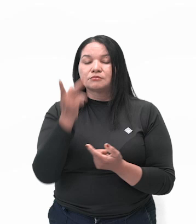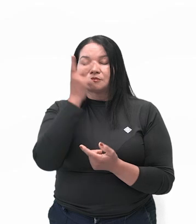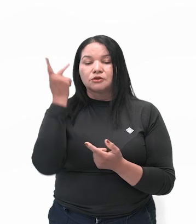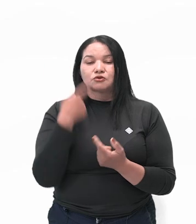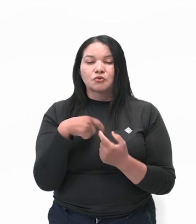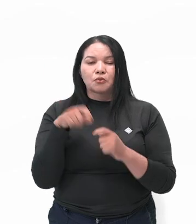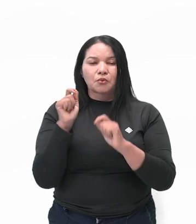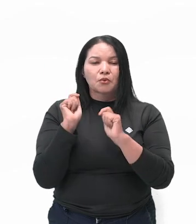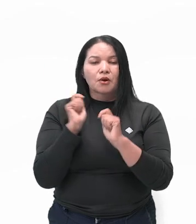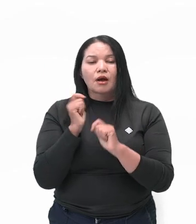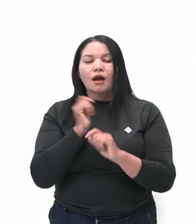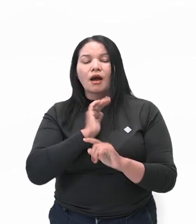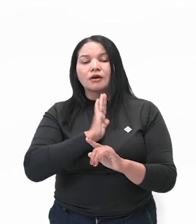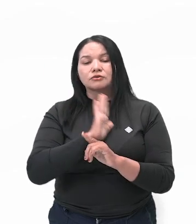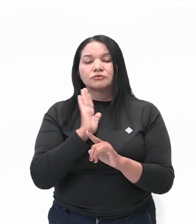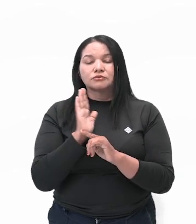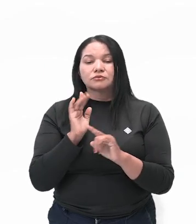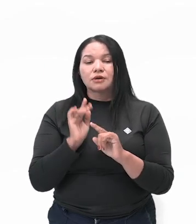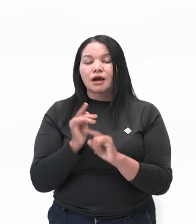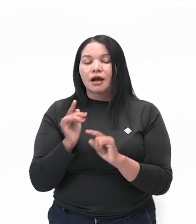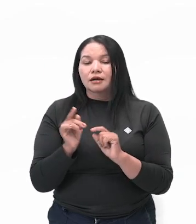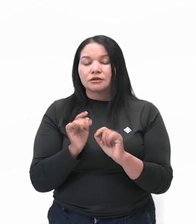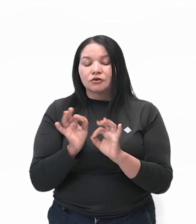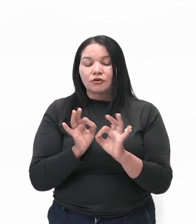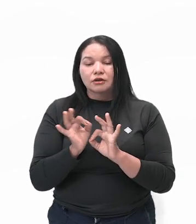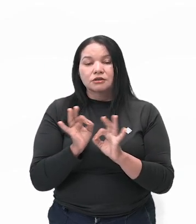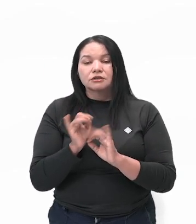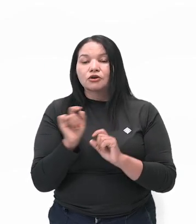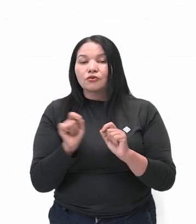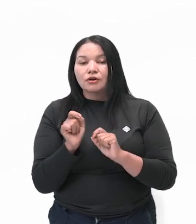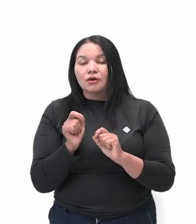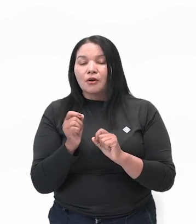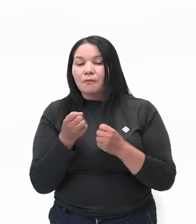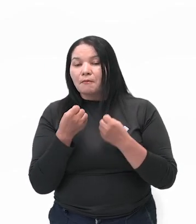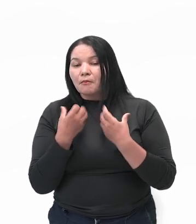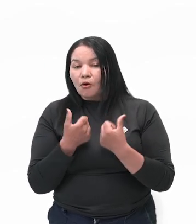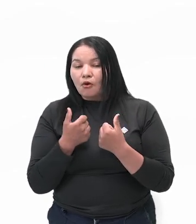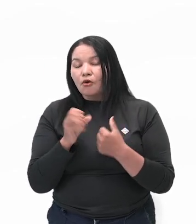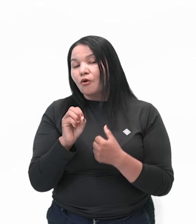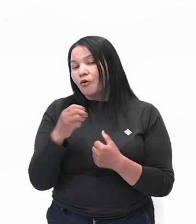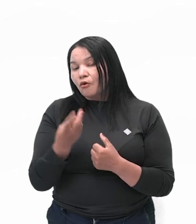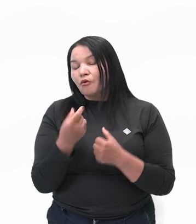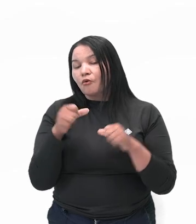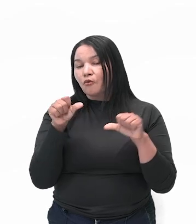e ativistas, eles estão promovendo algo bom ou algo ruim?